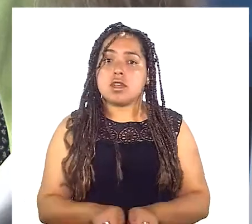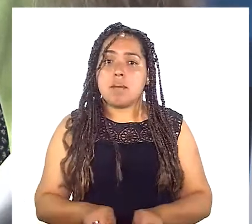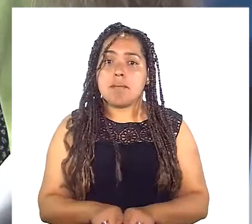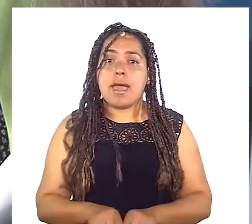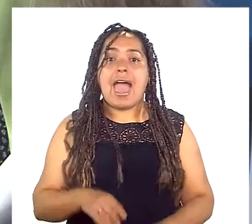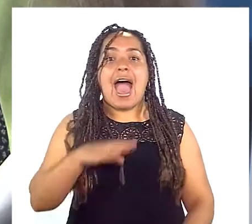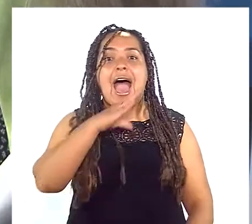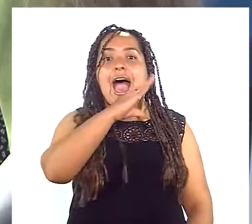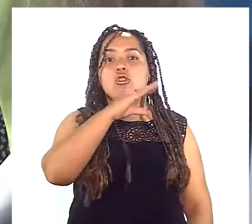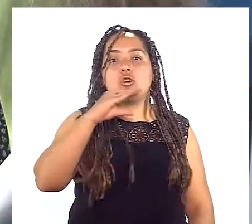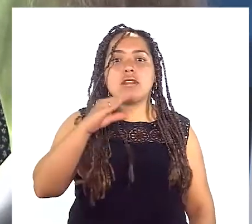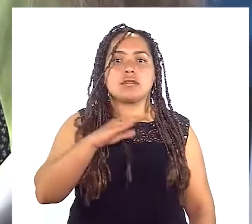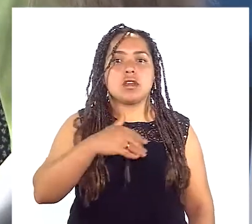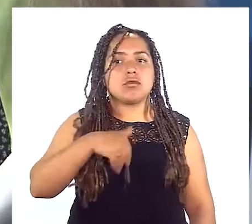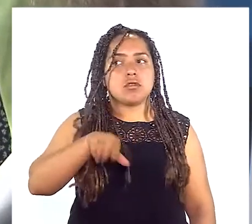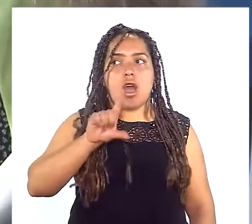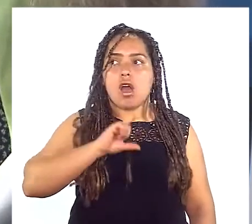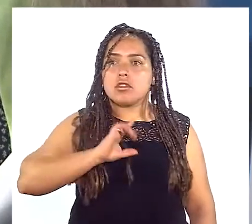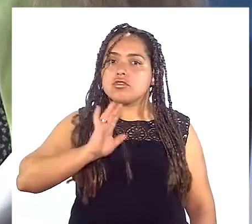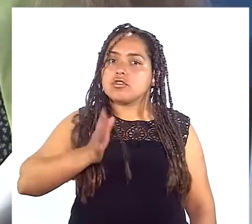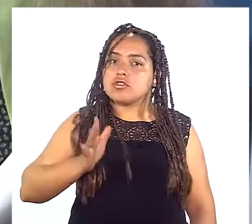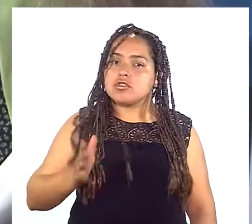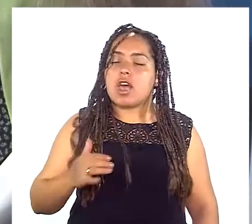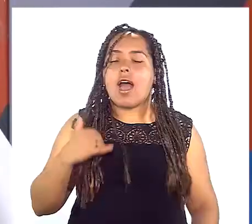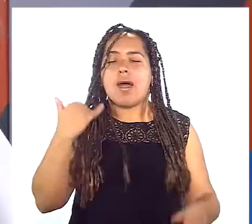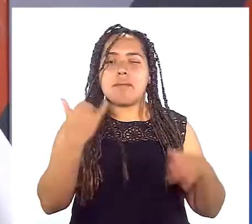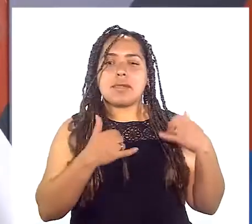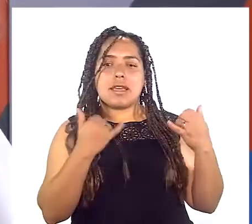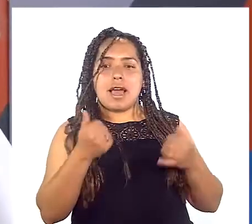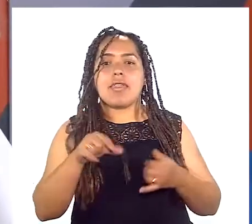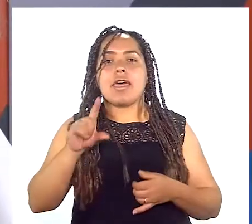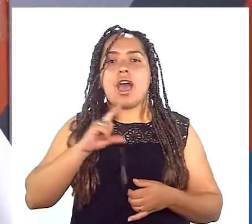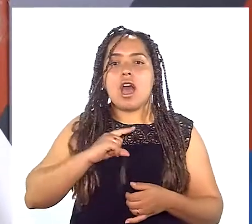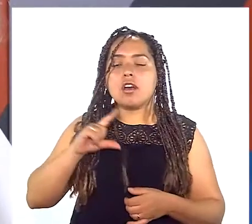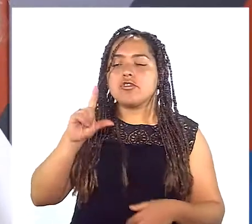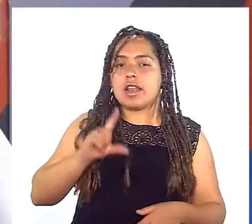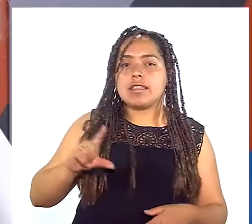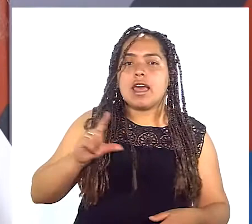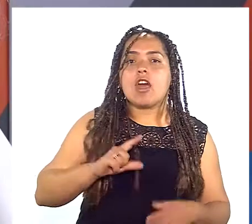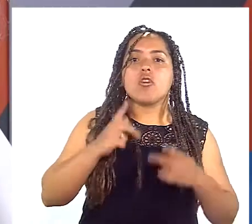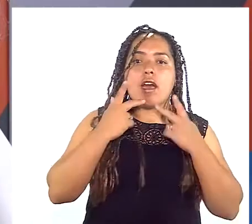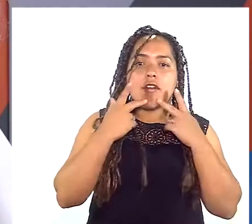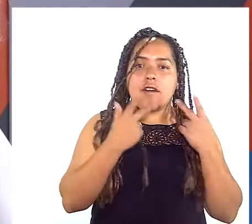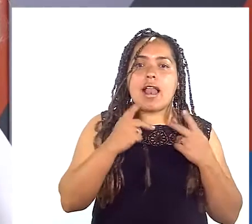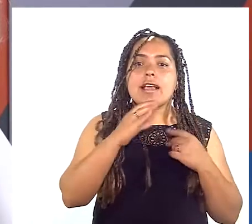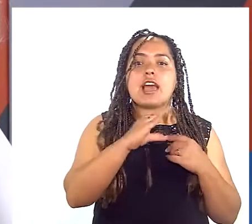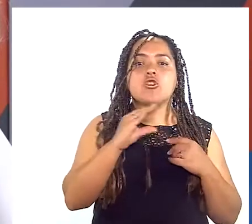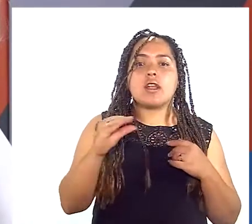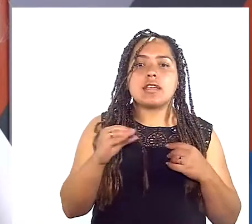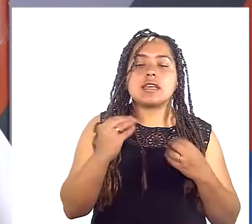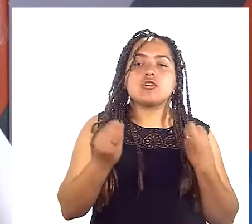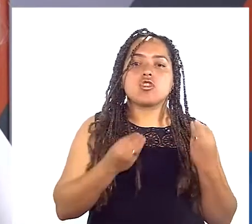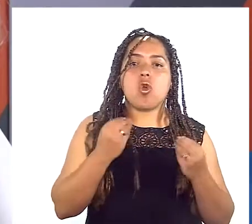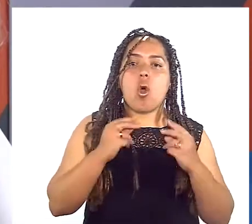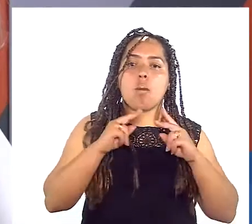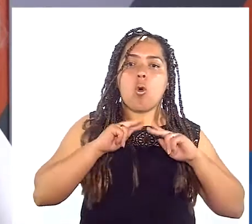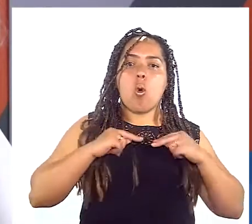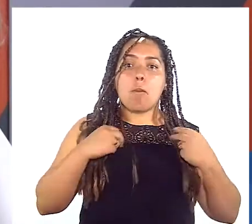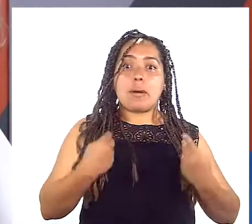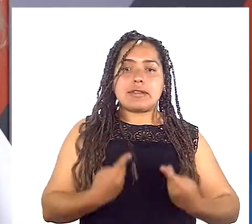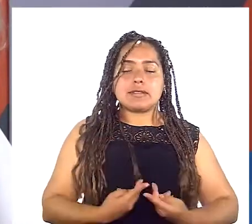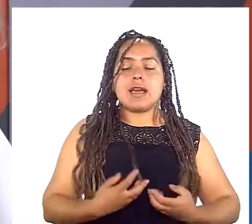os adolescentes, que historicamente sempre foram até alvo de brincadeiras e de literatura, tratar-se